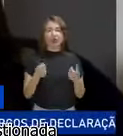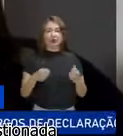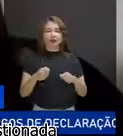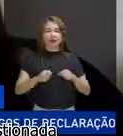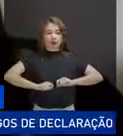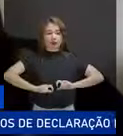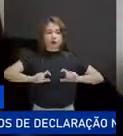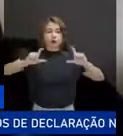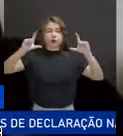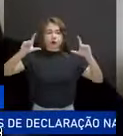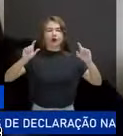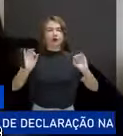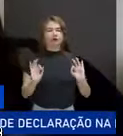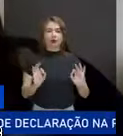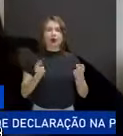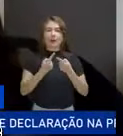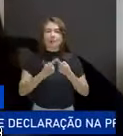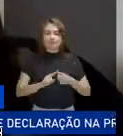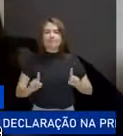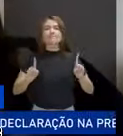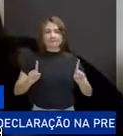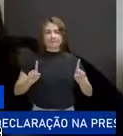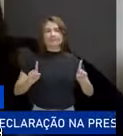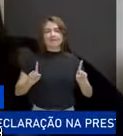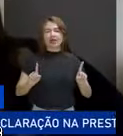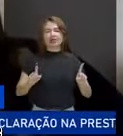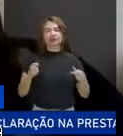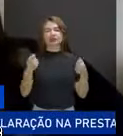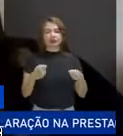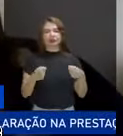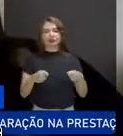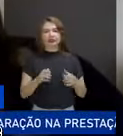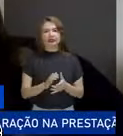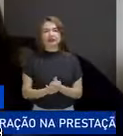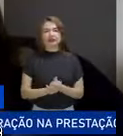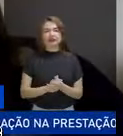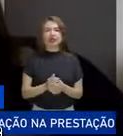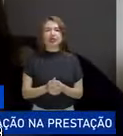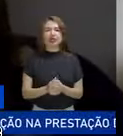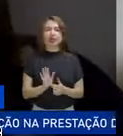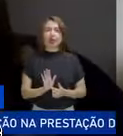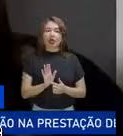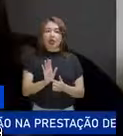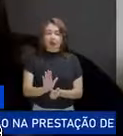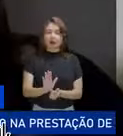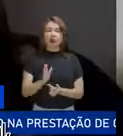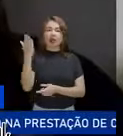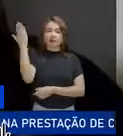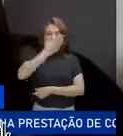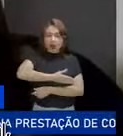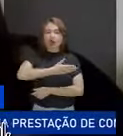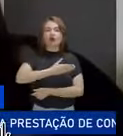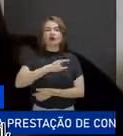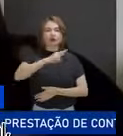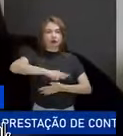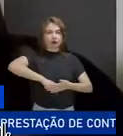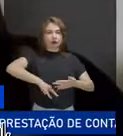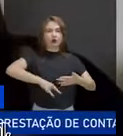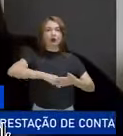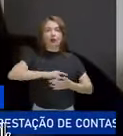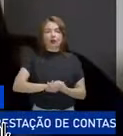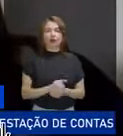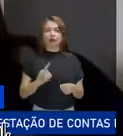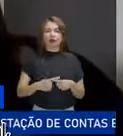sido expressivo, né? Todavia, a licitude do gasto, a comprovação por meio